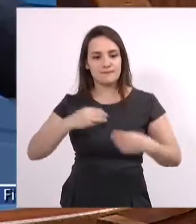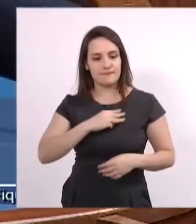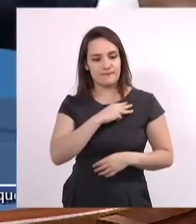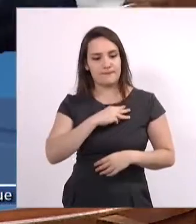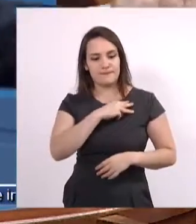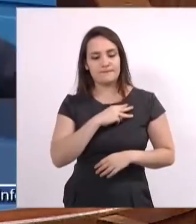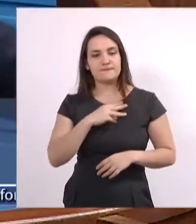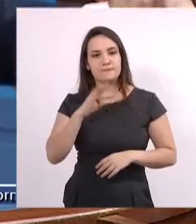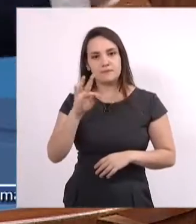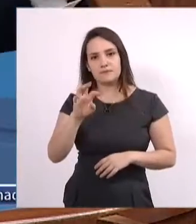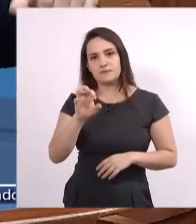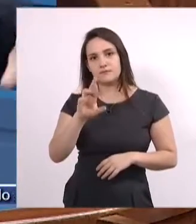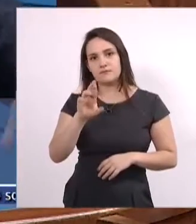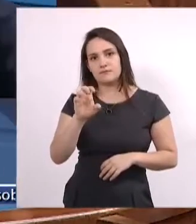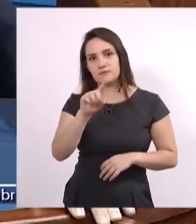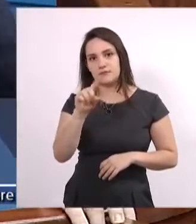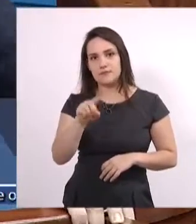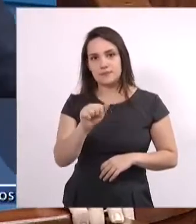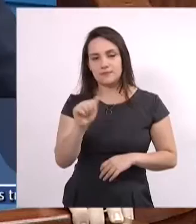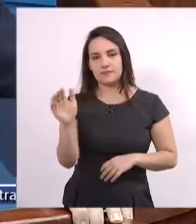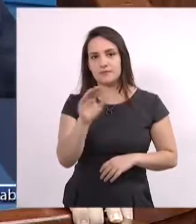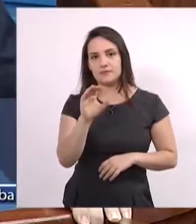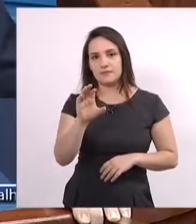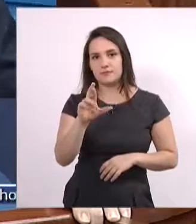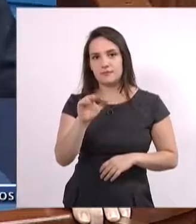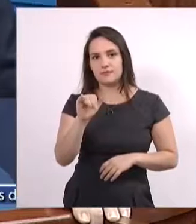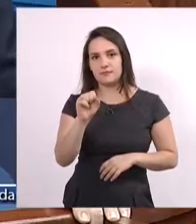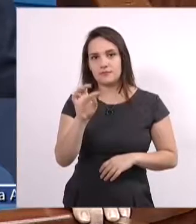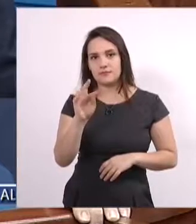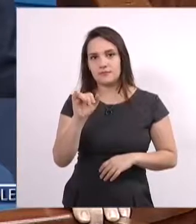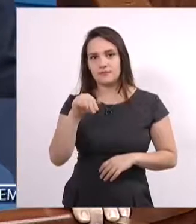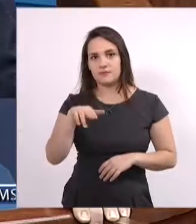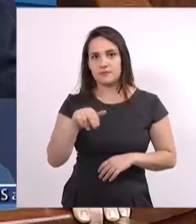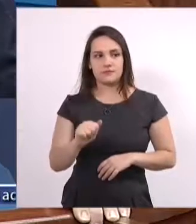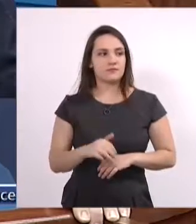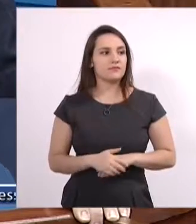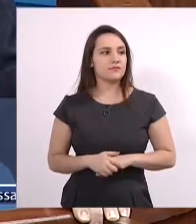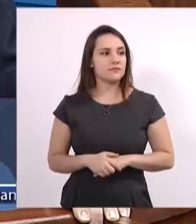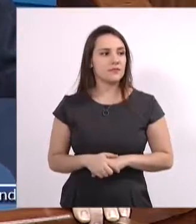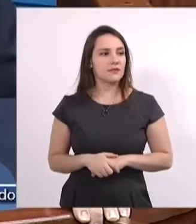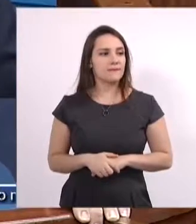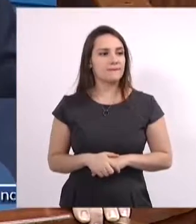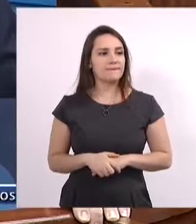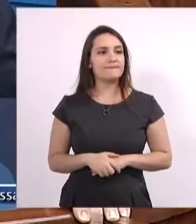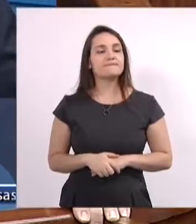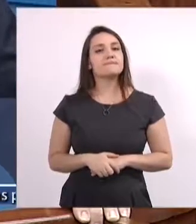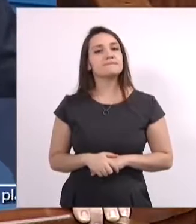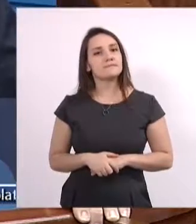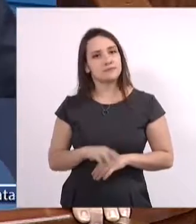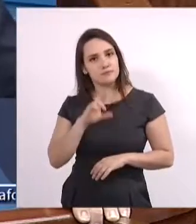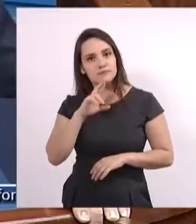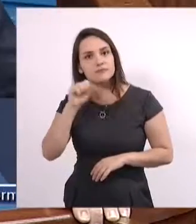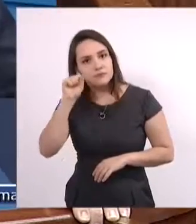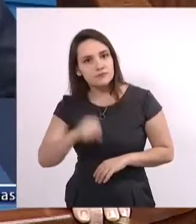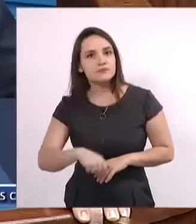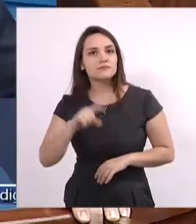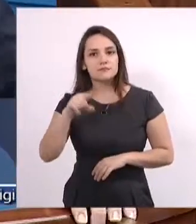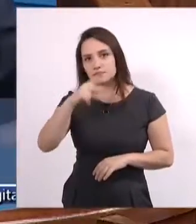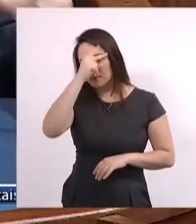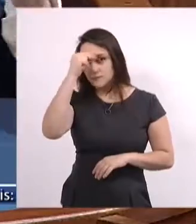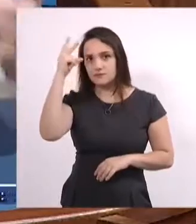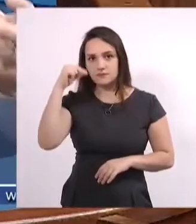sensibilizou, que atendeu o pedido dos prefeitos, dos